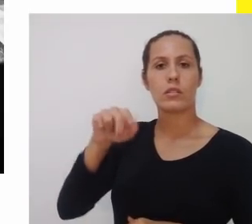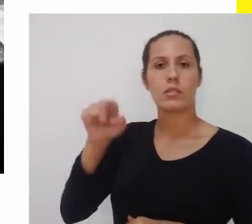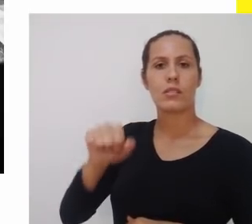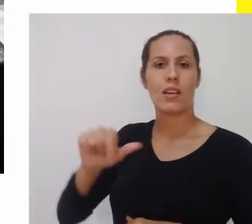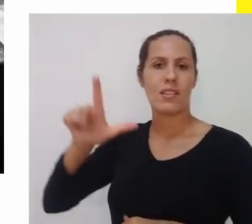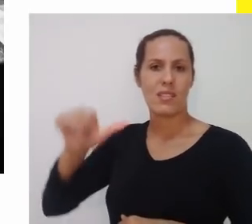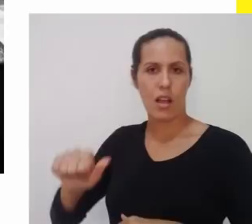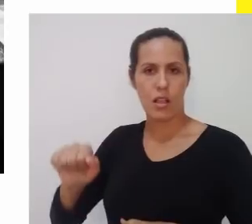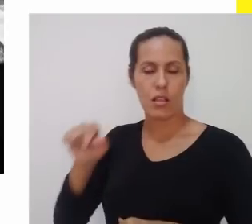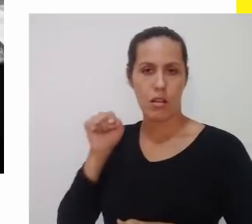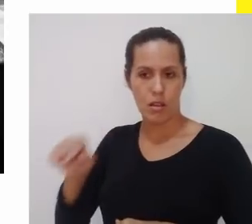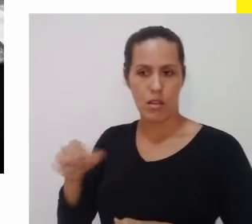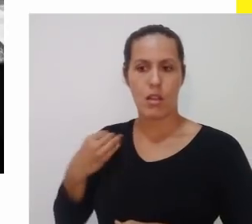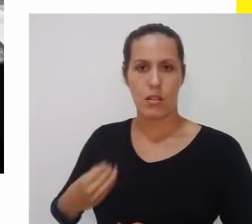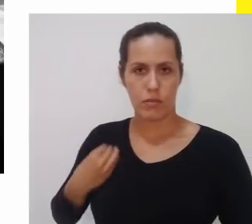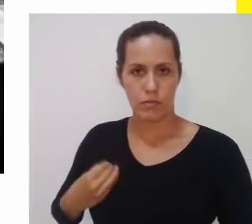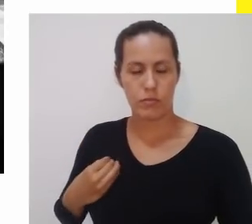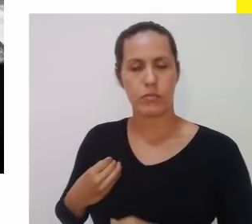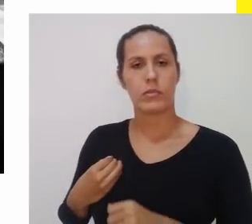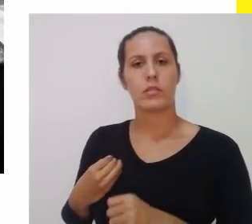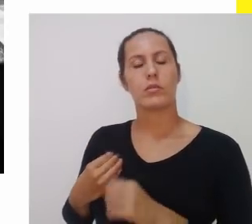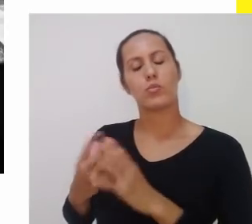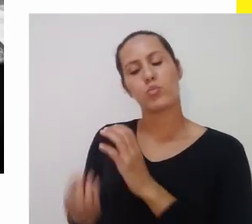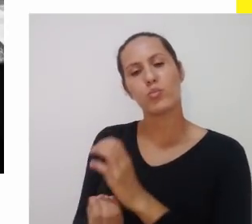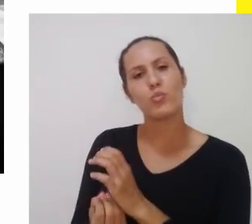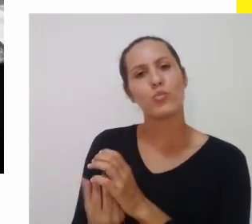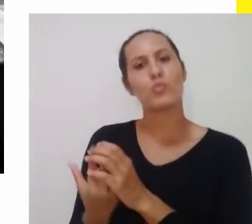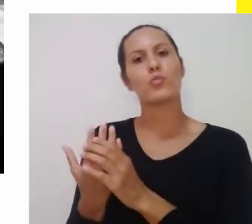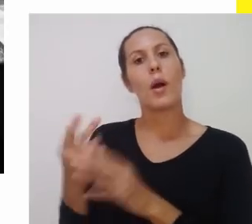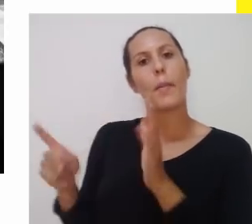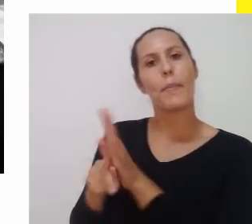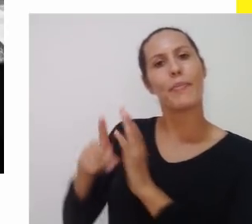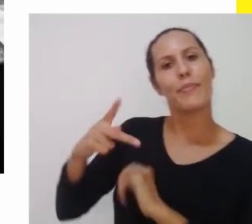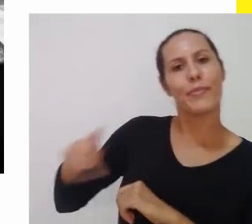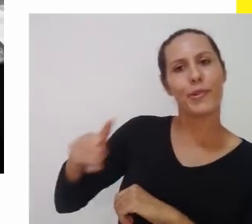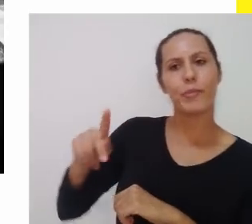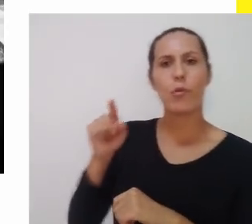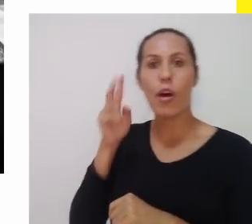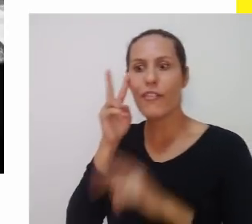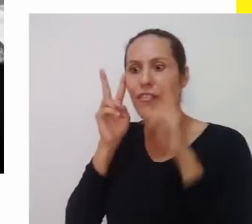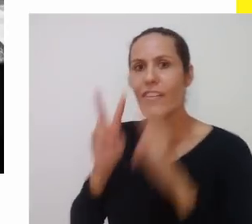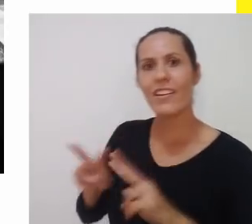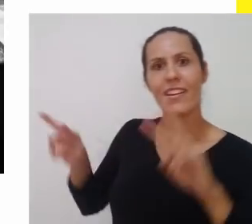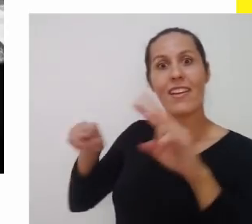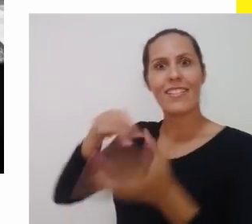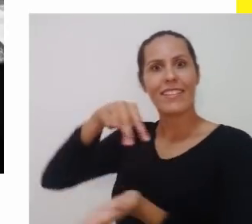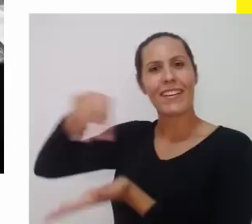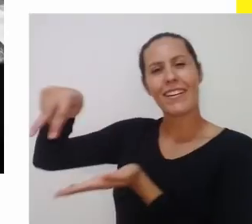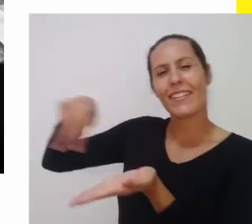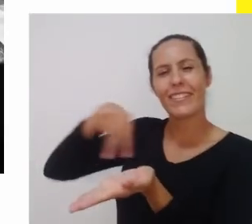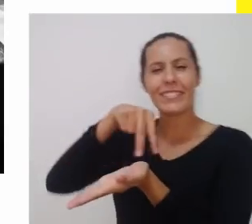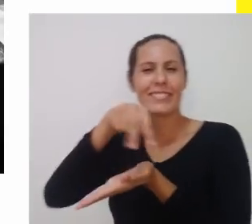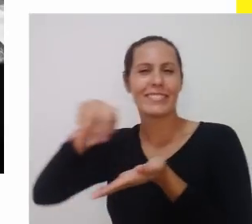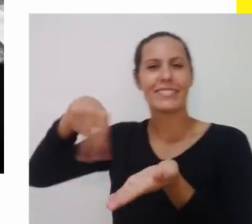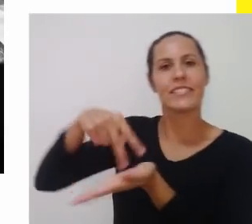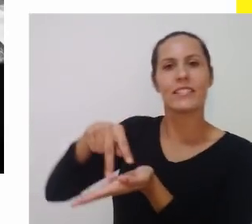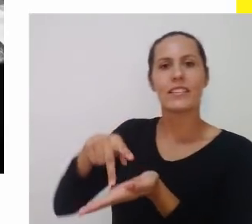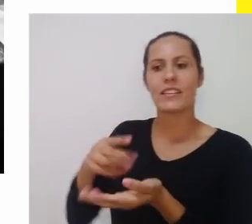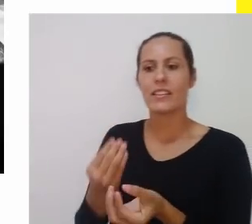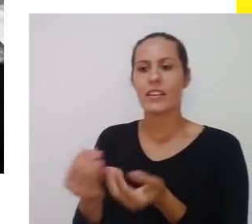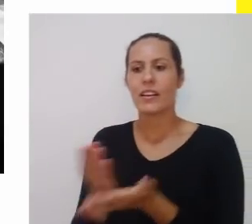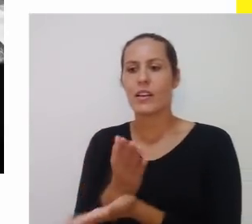E esse aí é o coco que tem uma raiz muito forte, que é o coco de senzala. Olha o pessoal